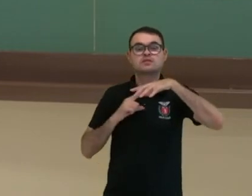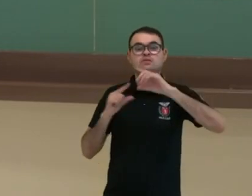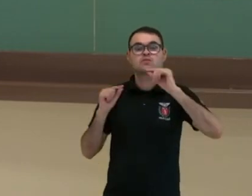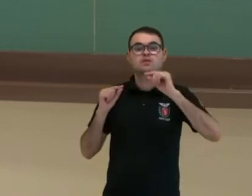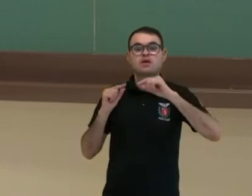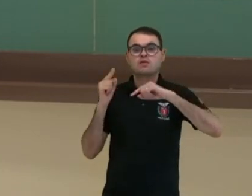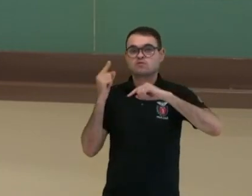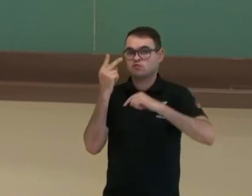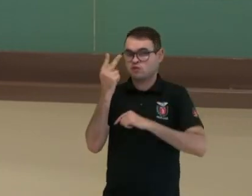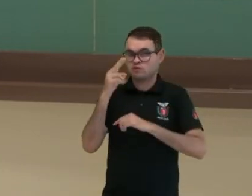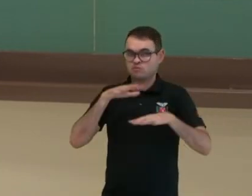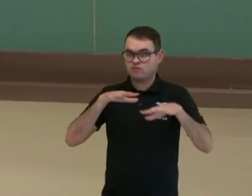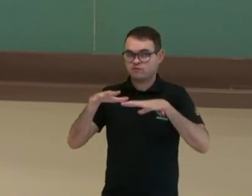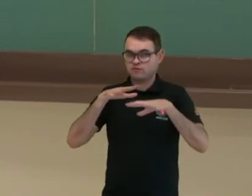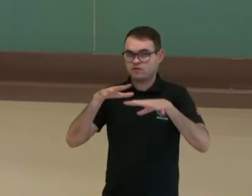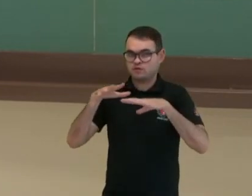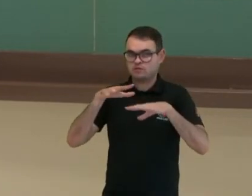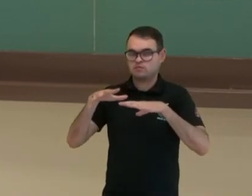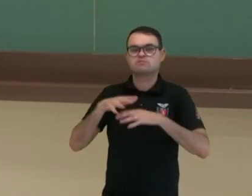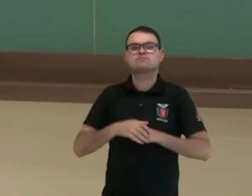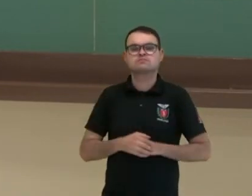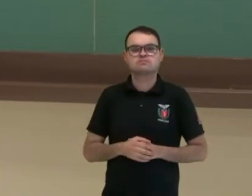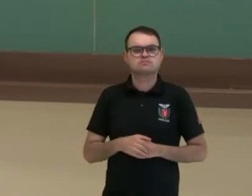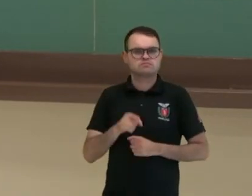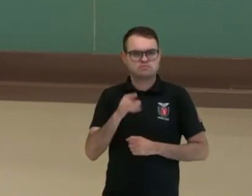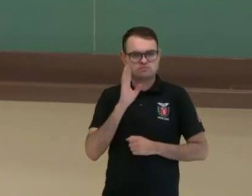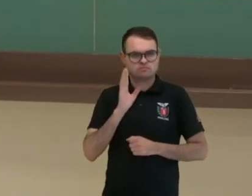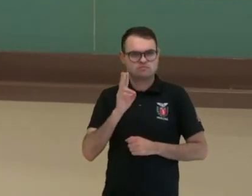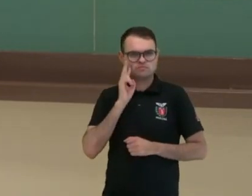2 movimentos. Provavelmente você já